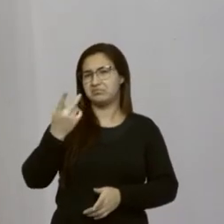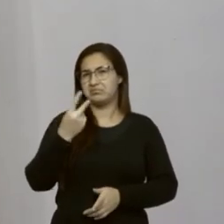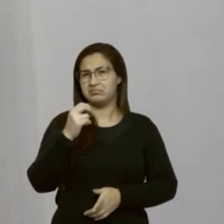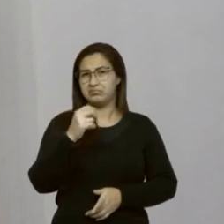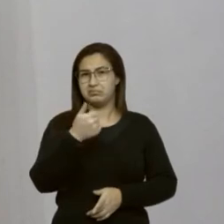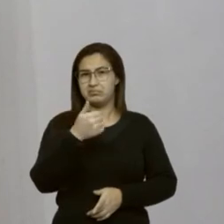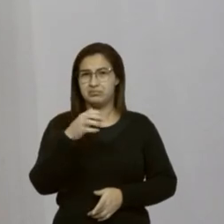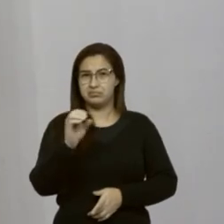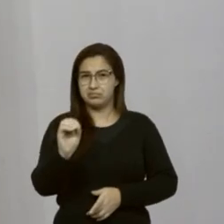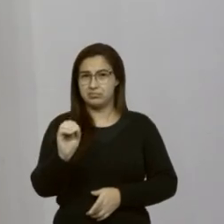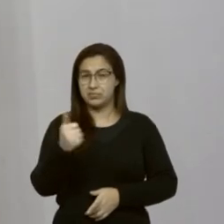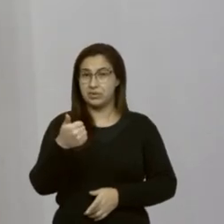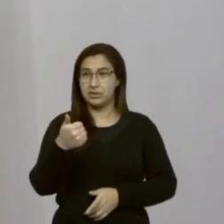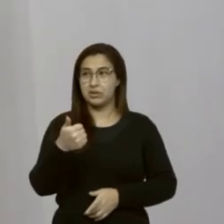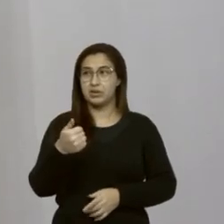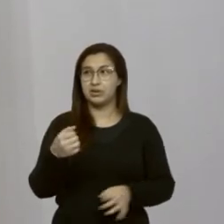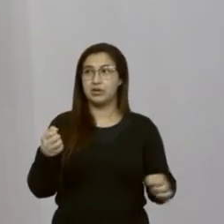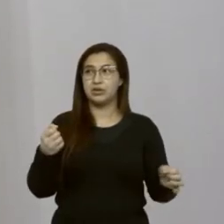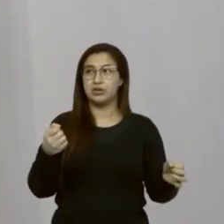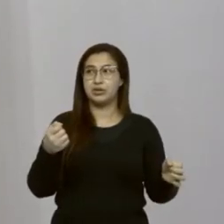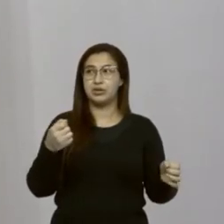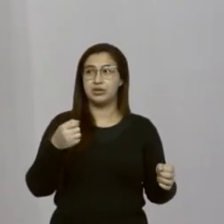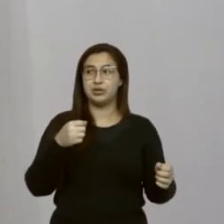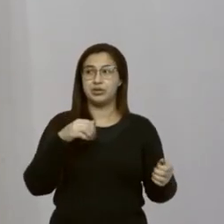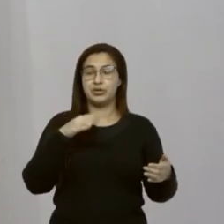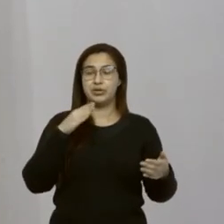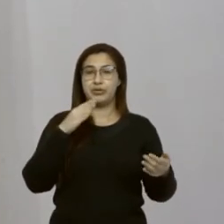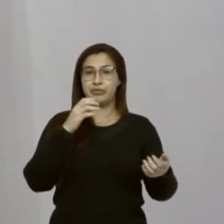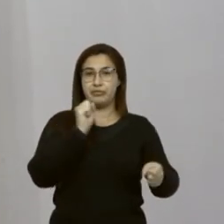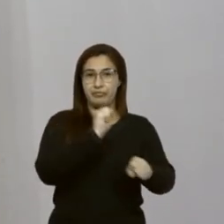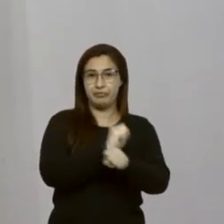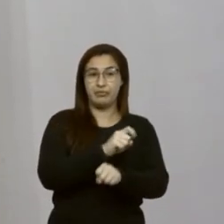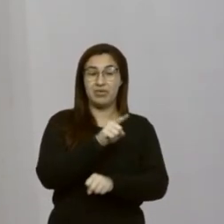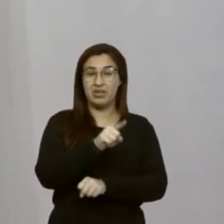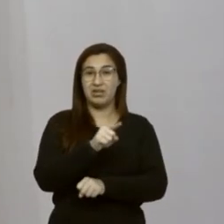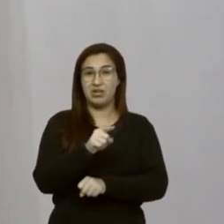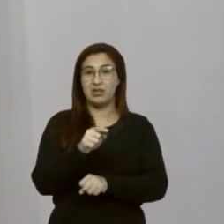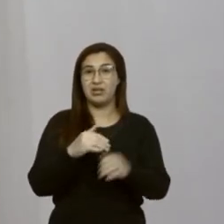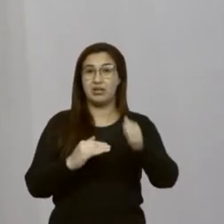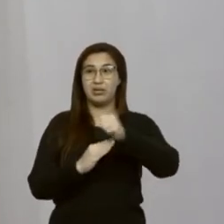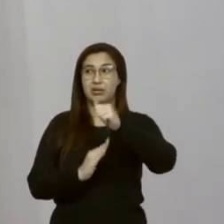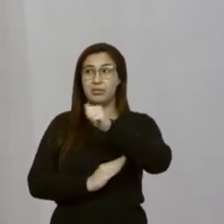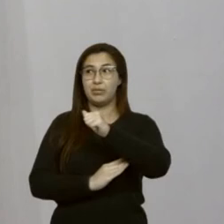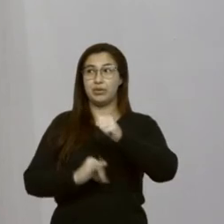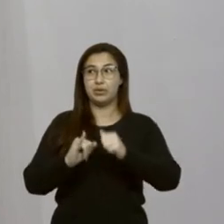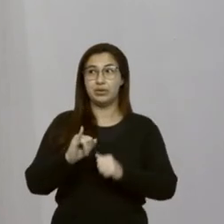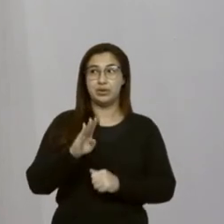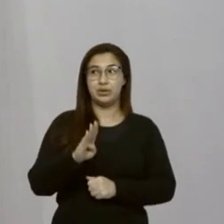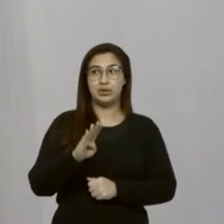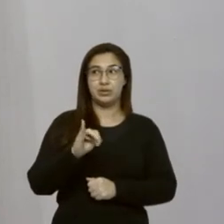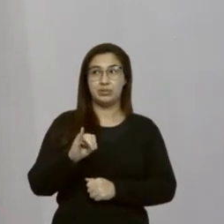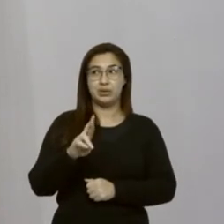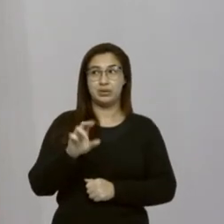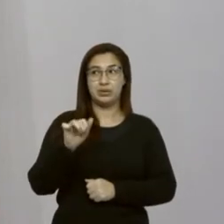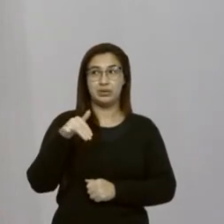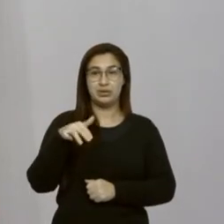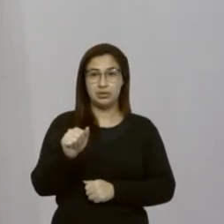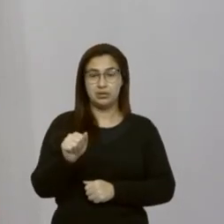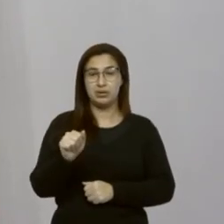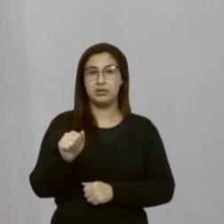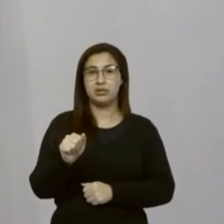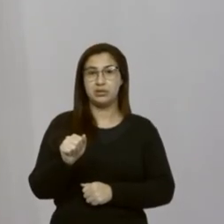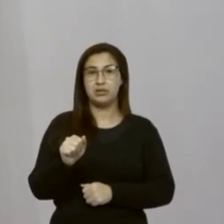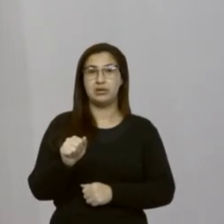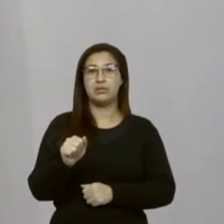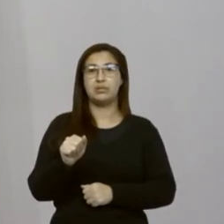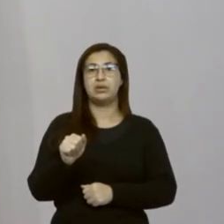iam fechar a ponte de Birama, porque também estava com problema. Naquele momento, o Aldo